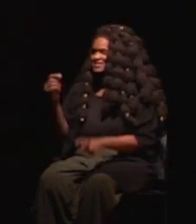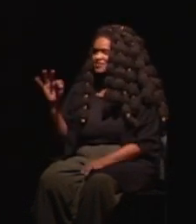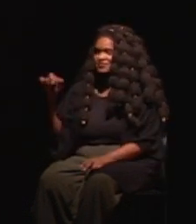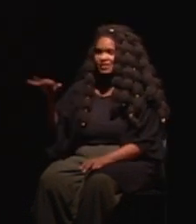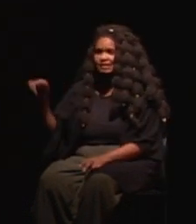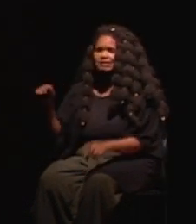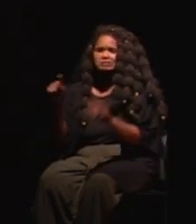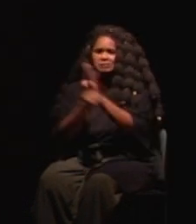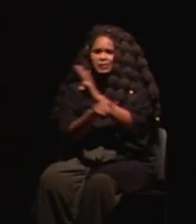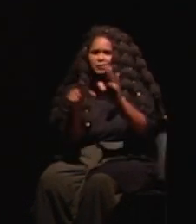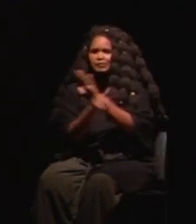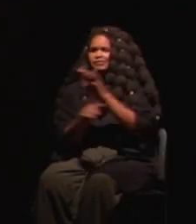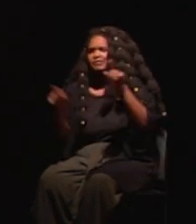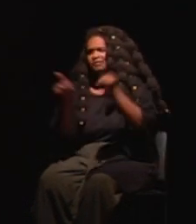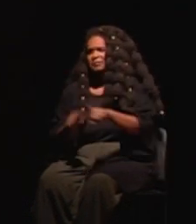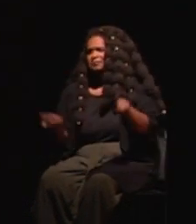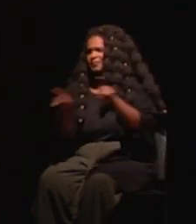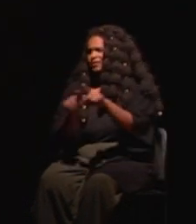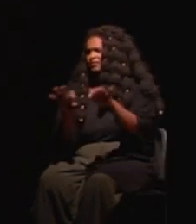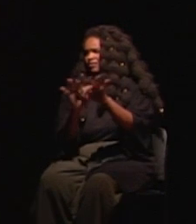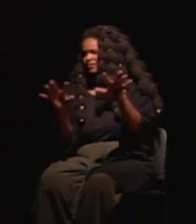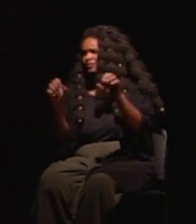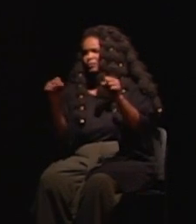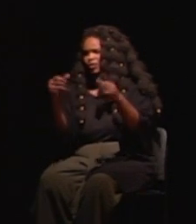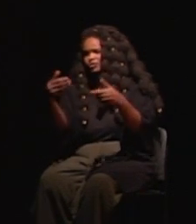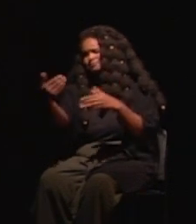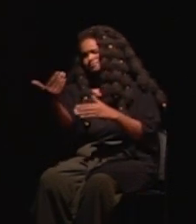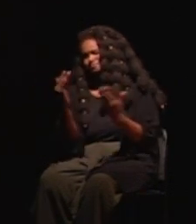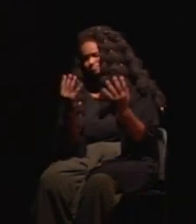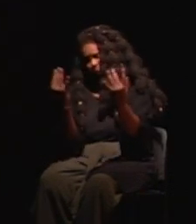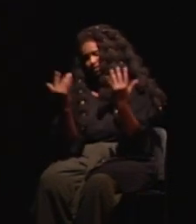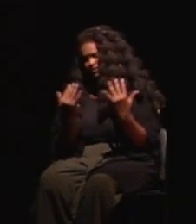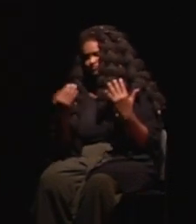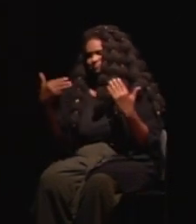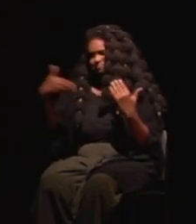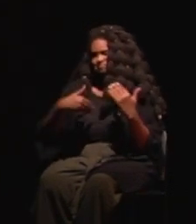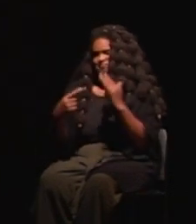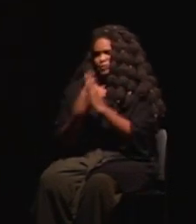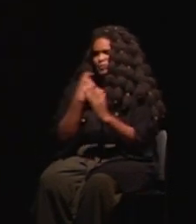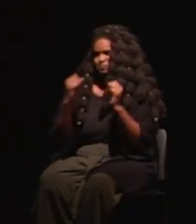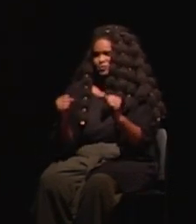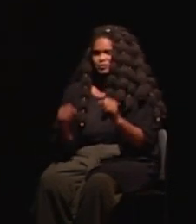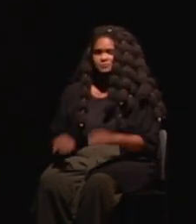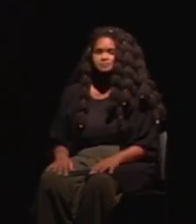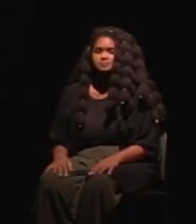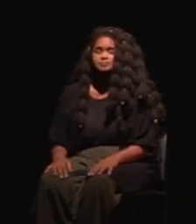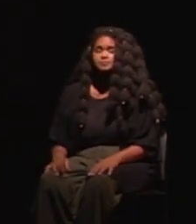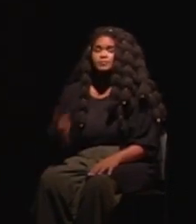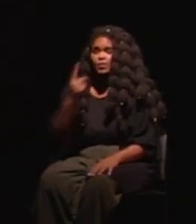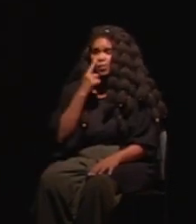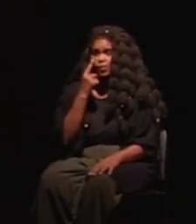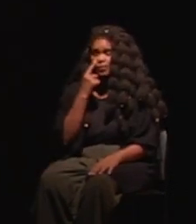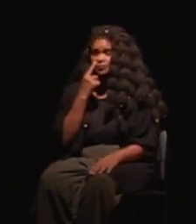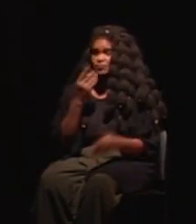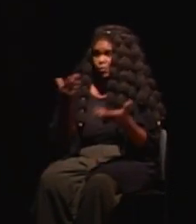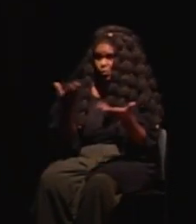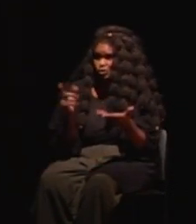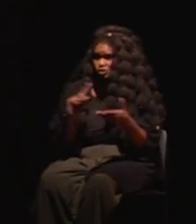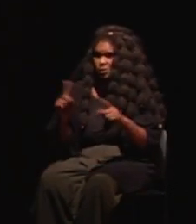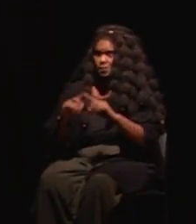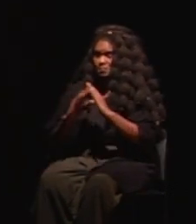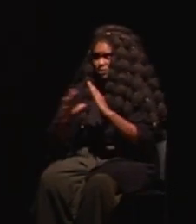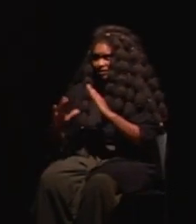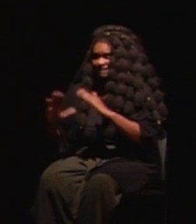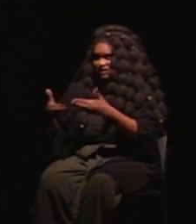perguntas, podem fiquem à vontade para vir até nós. Também queria dizer que não hoje, porque a biblioteca já fechou, mas na biblioteca